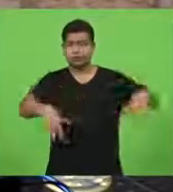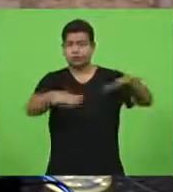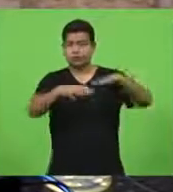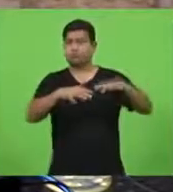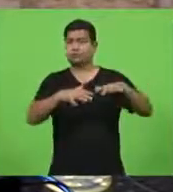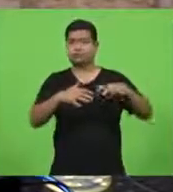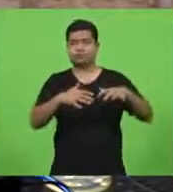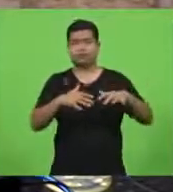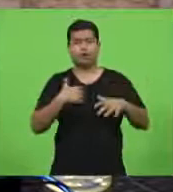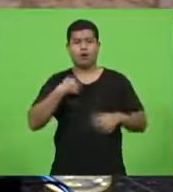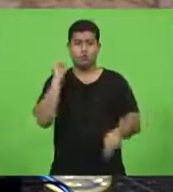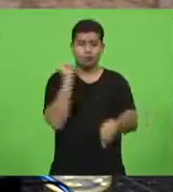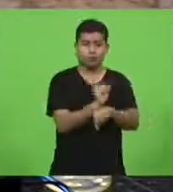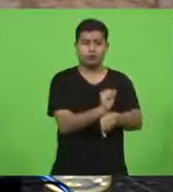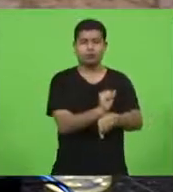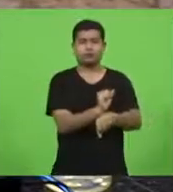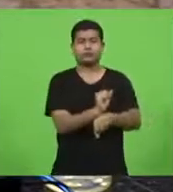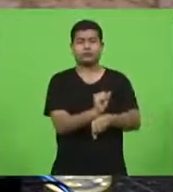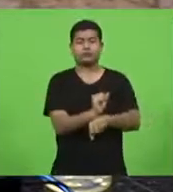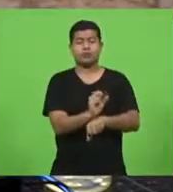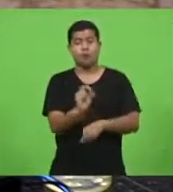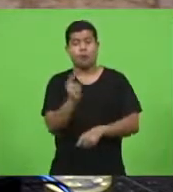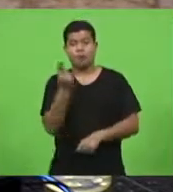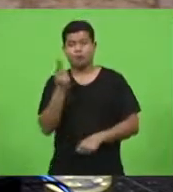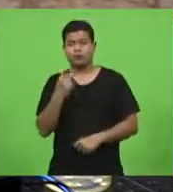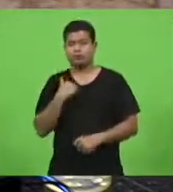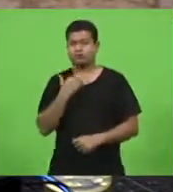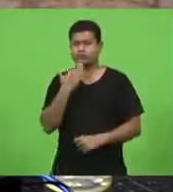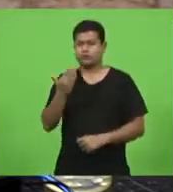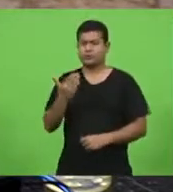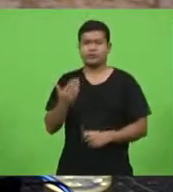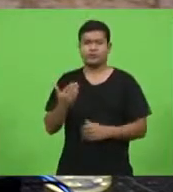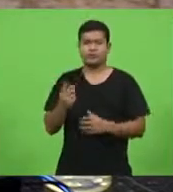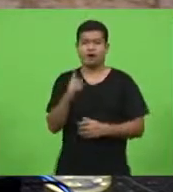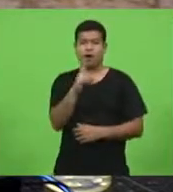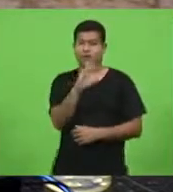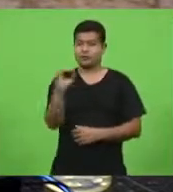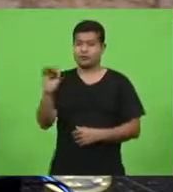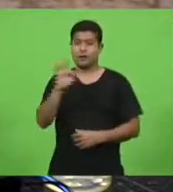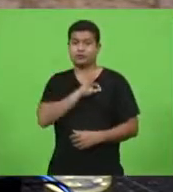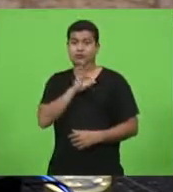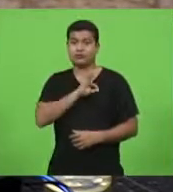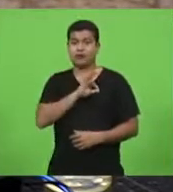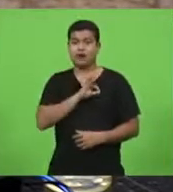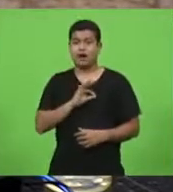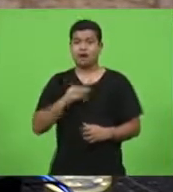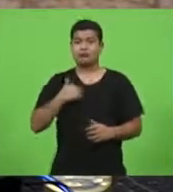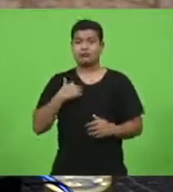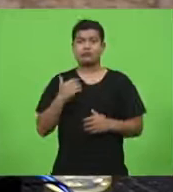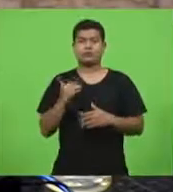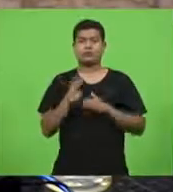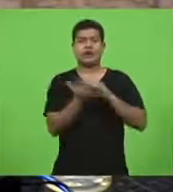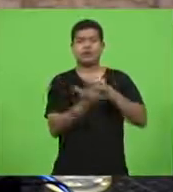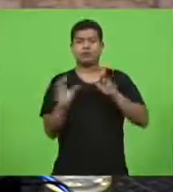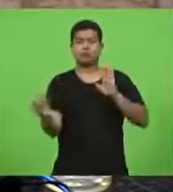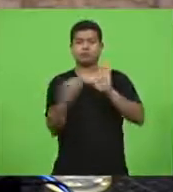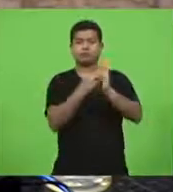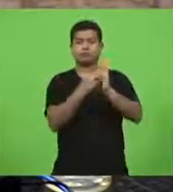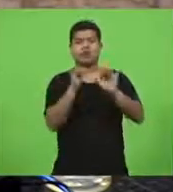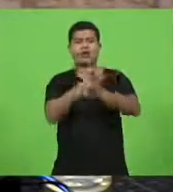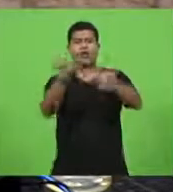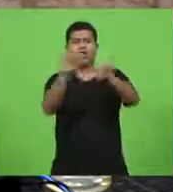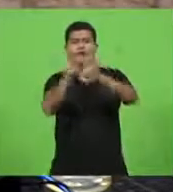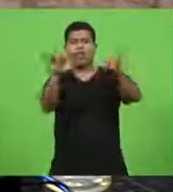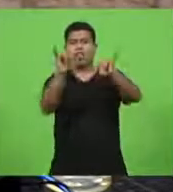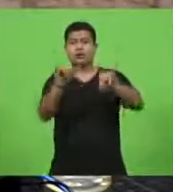para Joinville, e vou lá e põe na minha rede social, deputado Sargento Lima pede 100 policiais para Joinville, se ele é utilizado como base isso